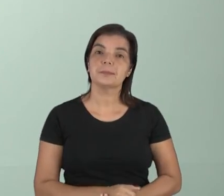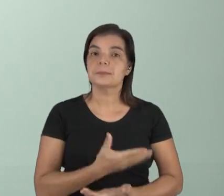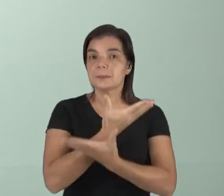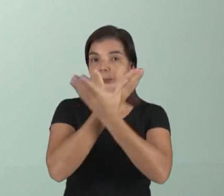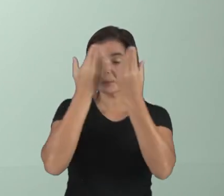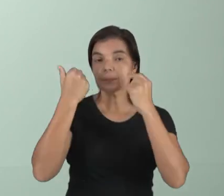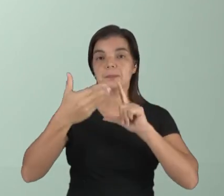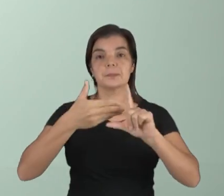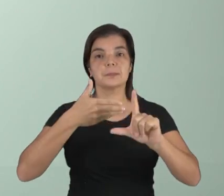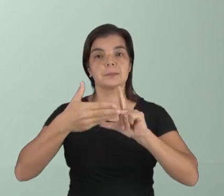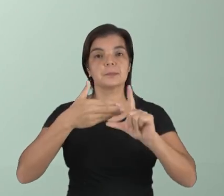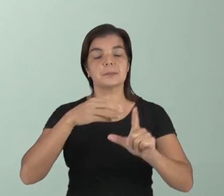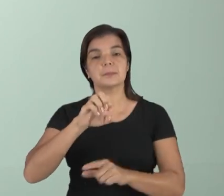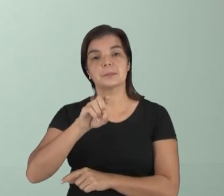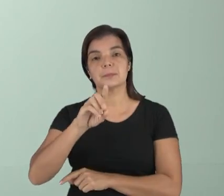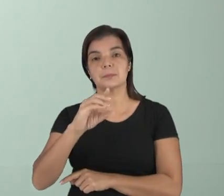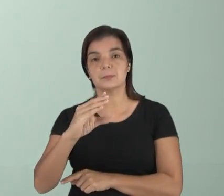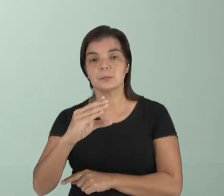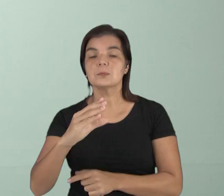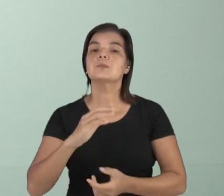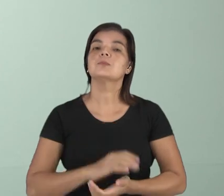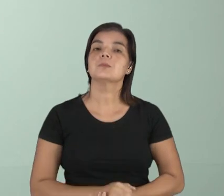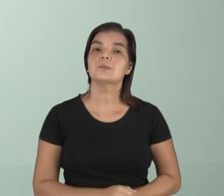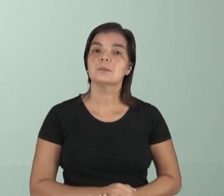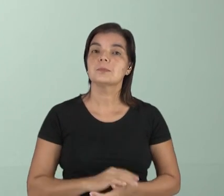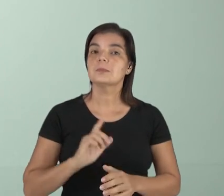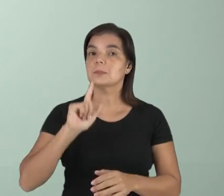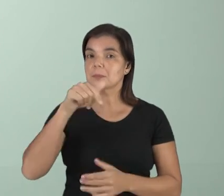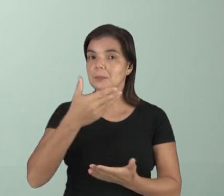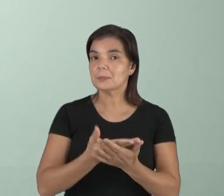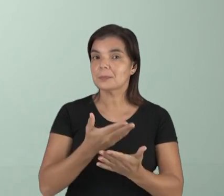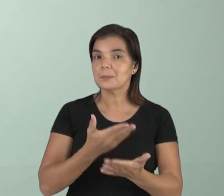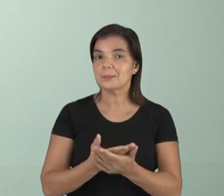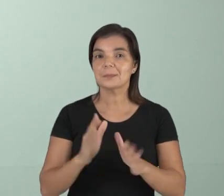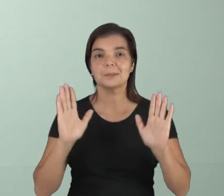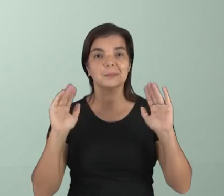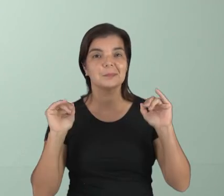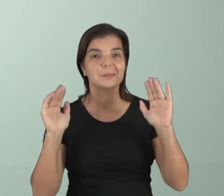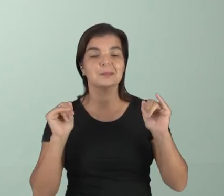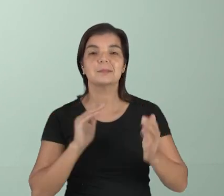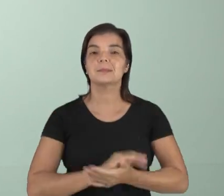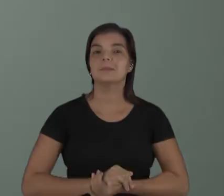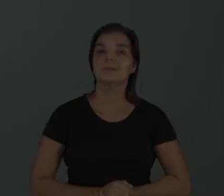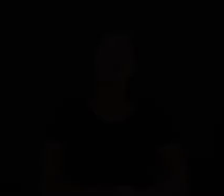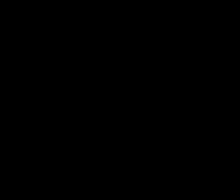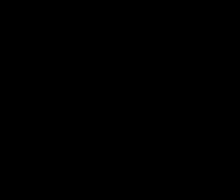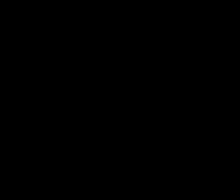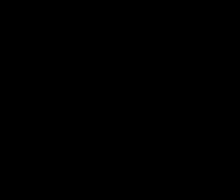esqueçam de acessar a nossa plataforma e até a nossa próxima aula. Tchau!